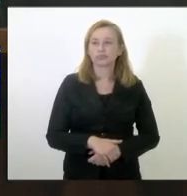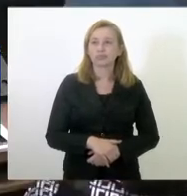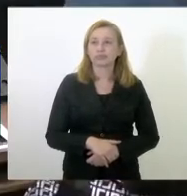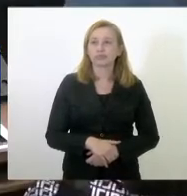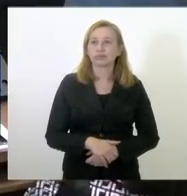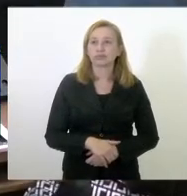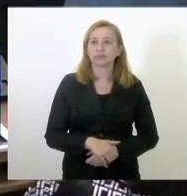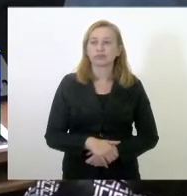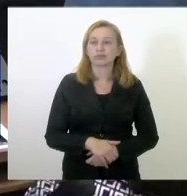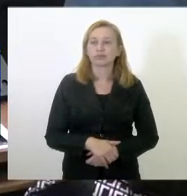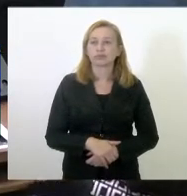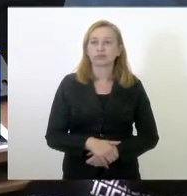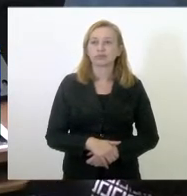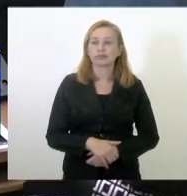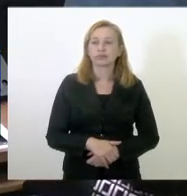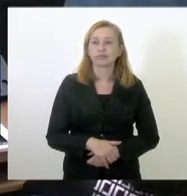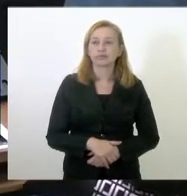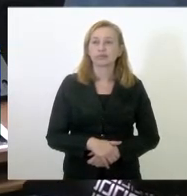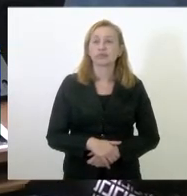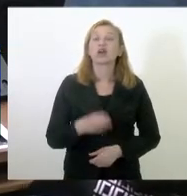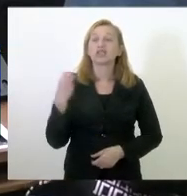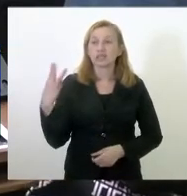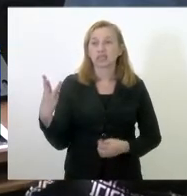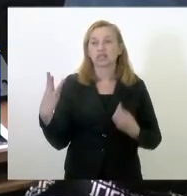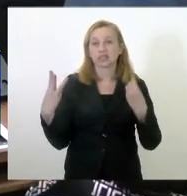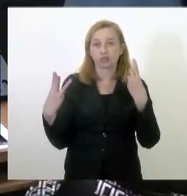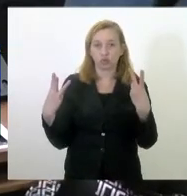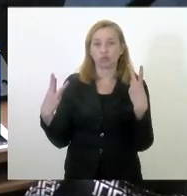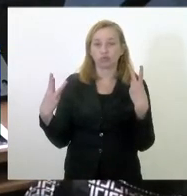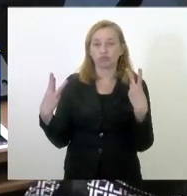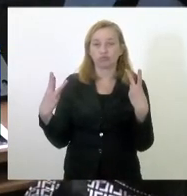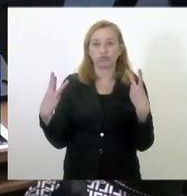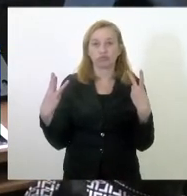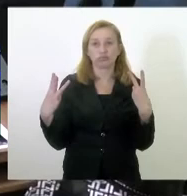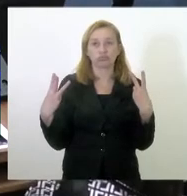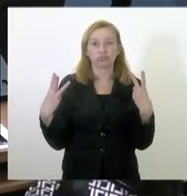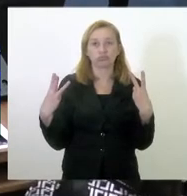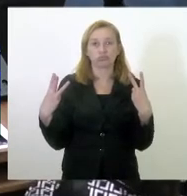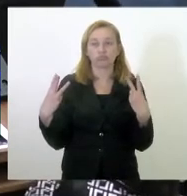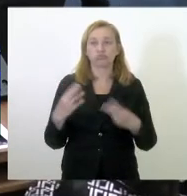Obrigado. Desculpa aí, presidente. Nada, tranquilo. 3-2.